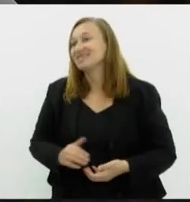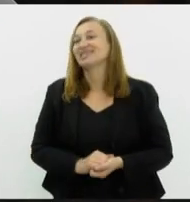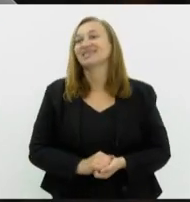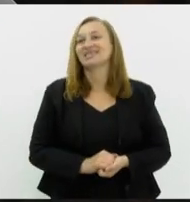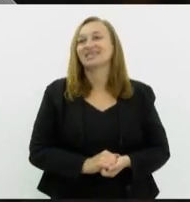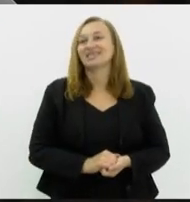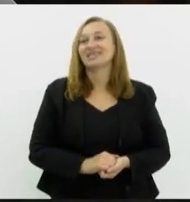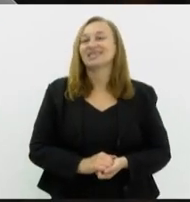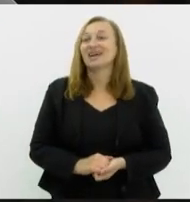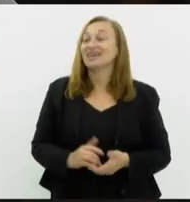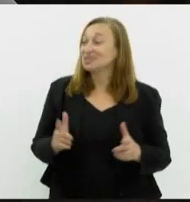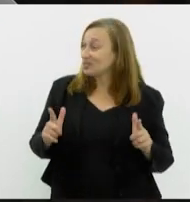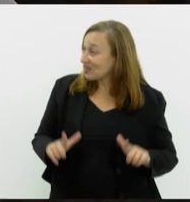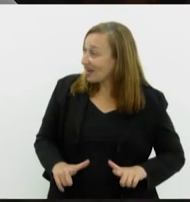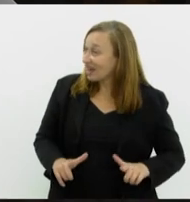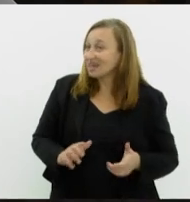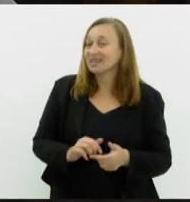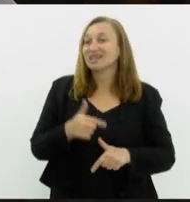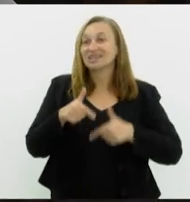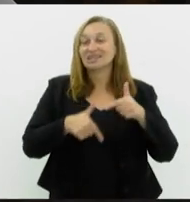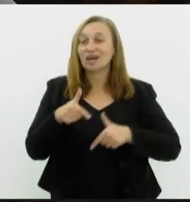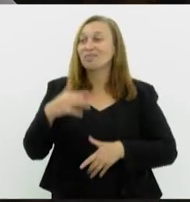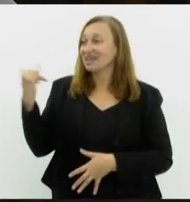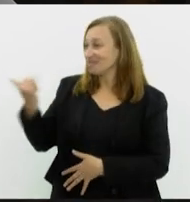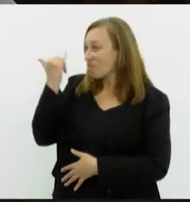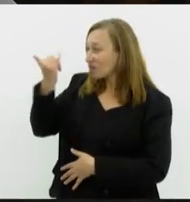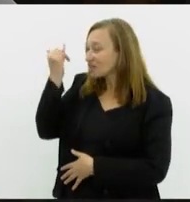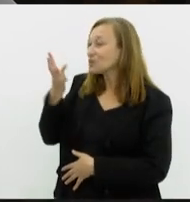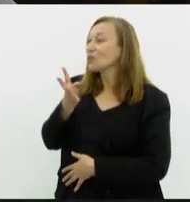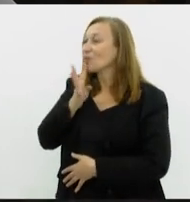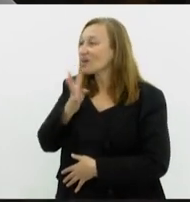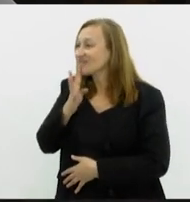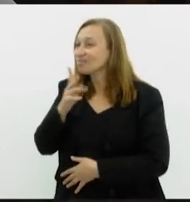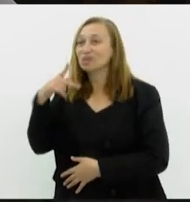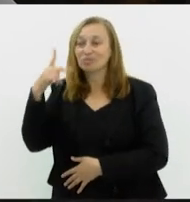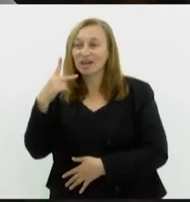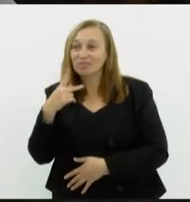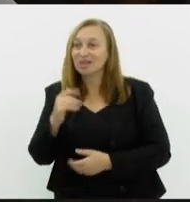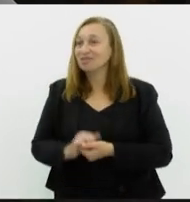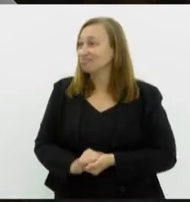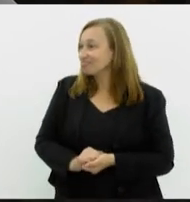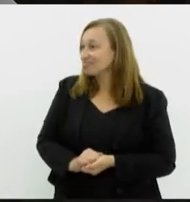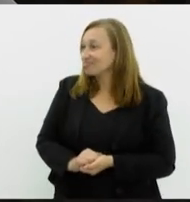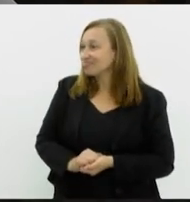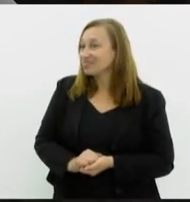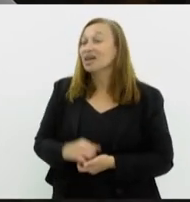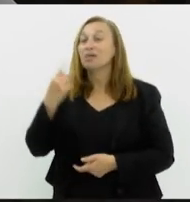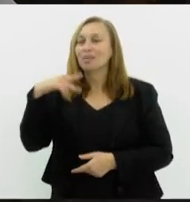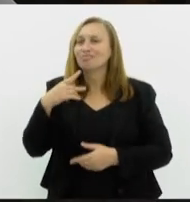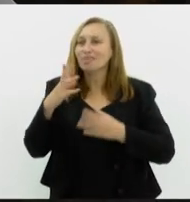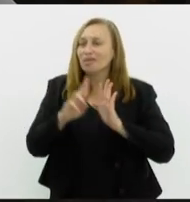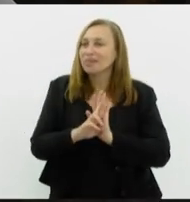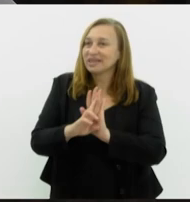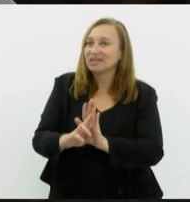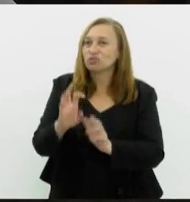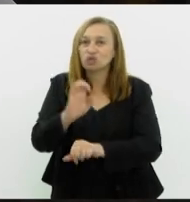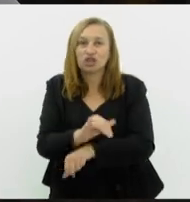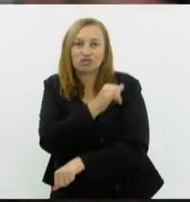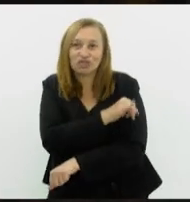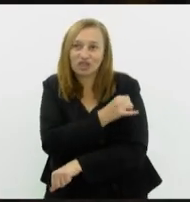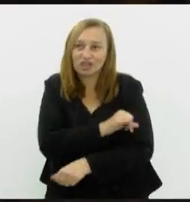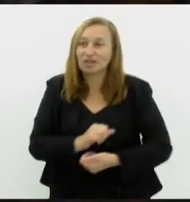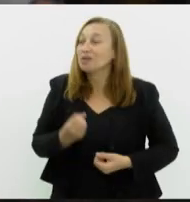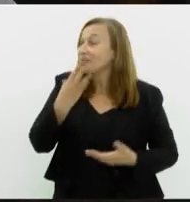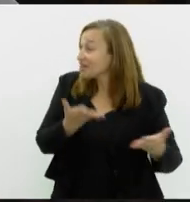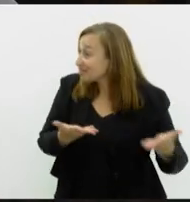a esse espaço, trabalho importante de conhecimento do parlamento, parlamento este que vem representando o Estado do Rio de Janeiro.